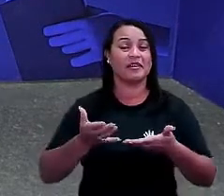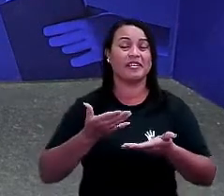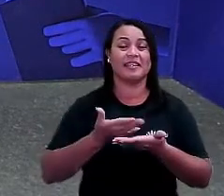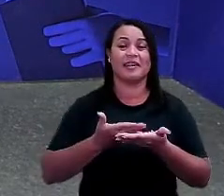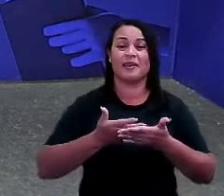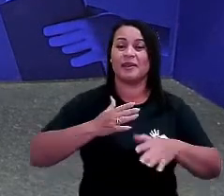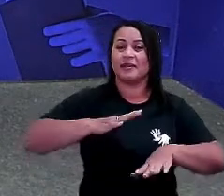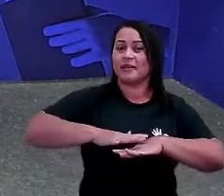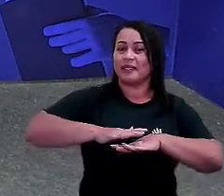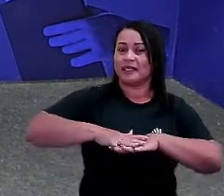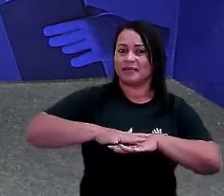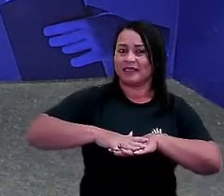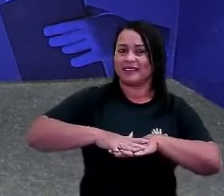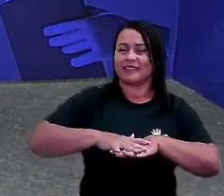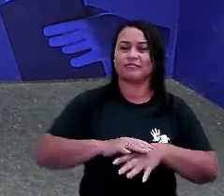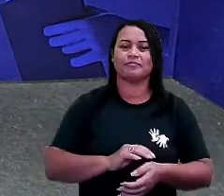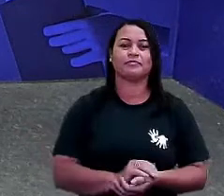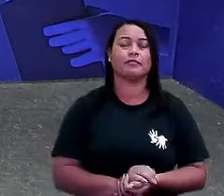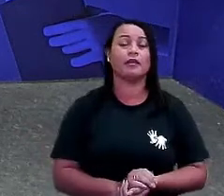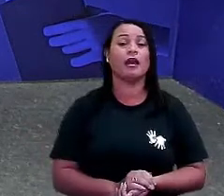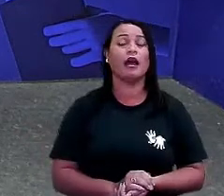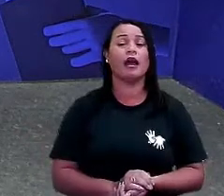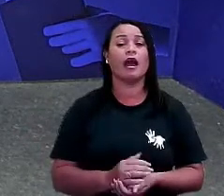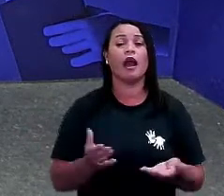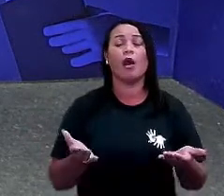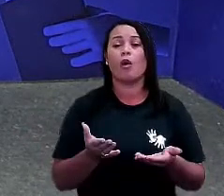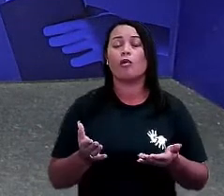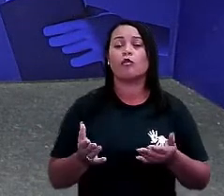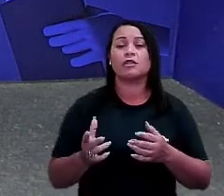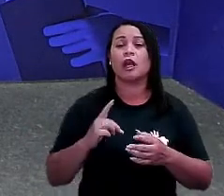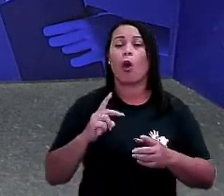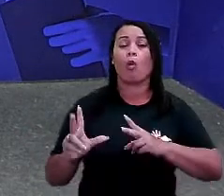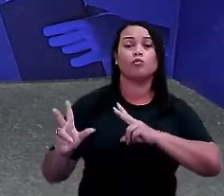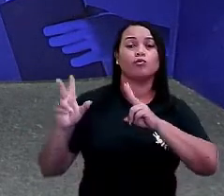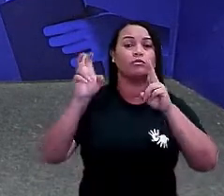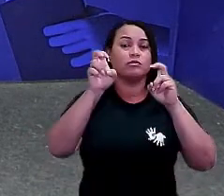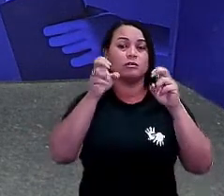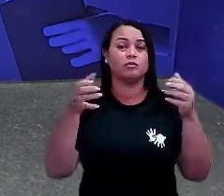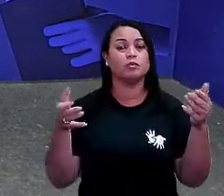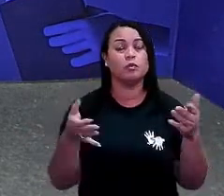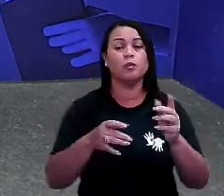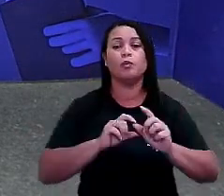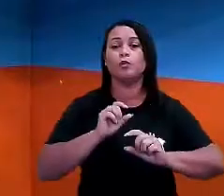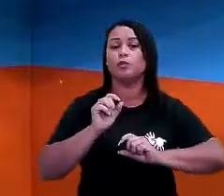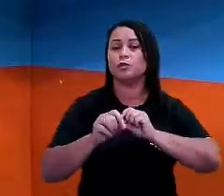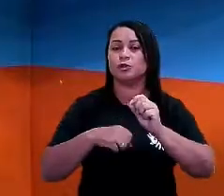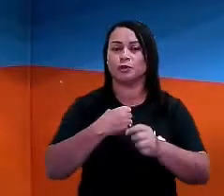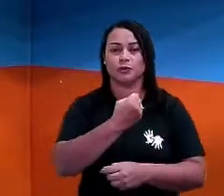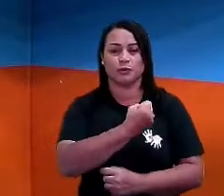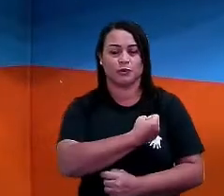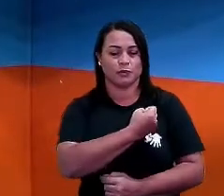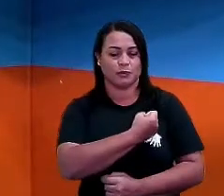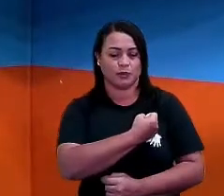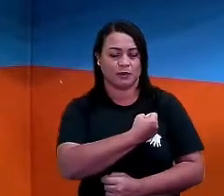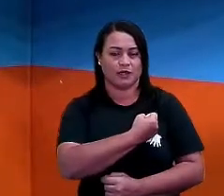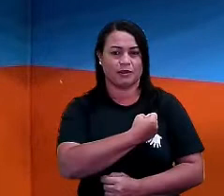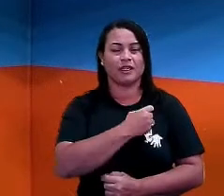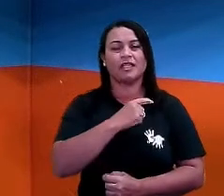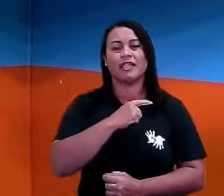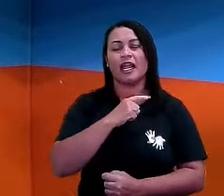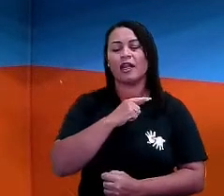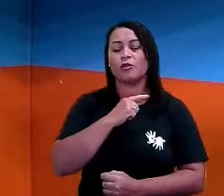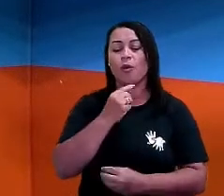aula de matemática de hoje. A nossa unidade temática trabalhada hoje será os números. O nosso